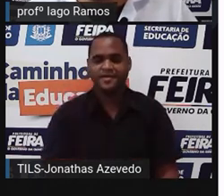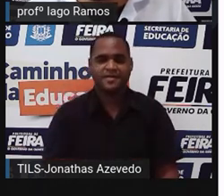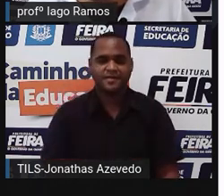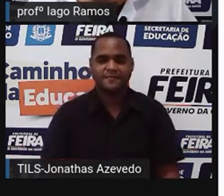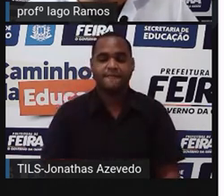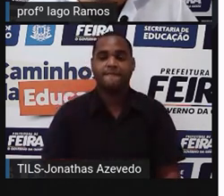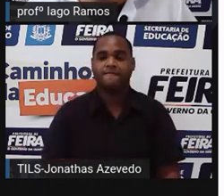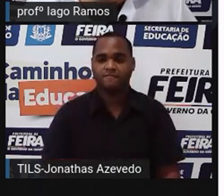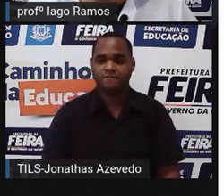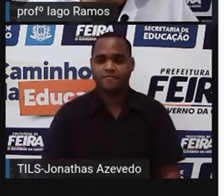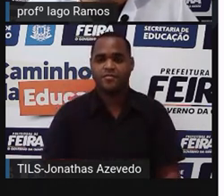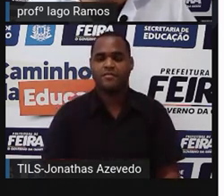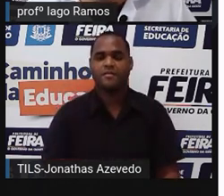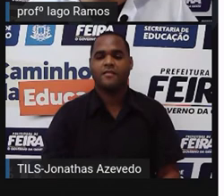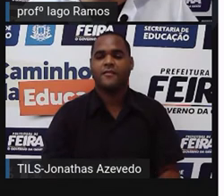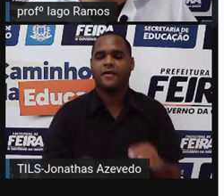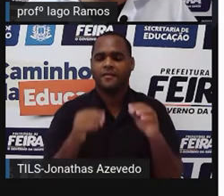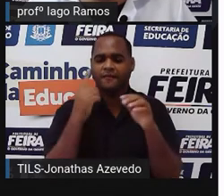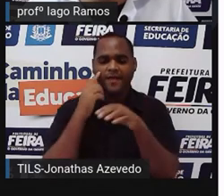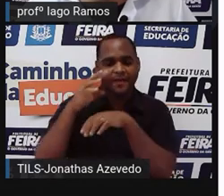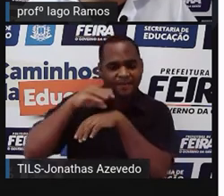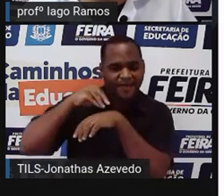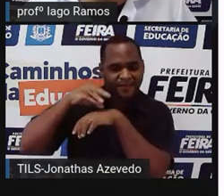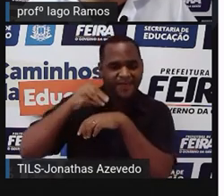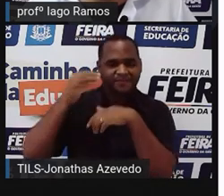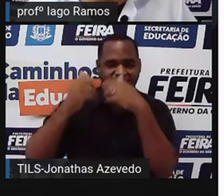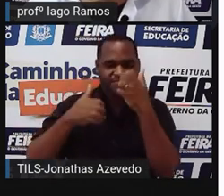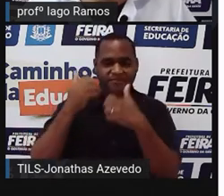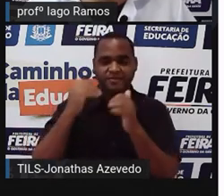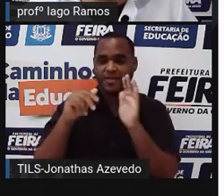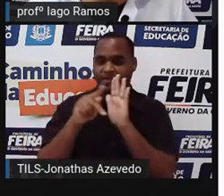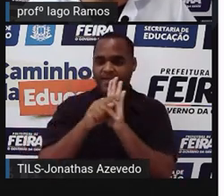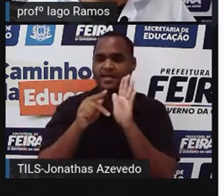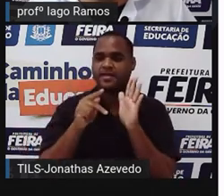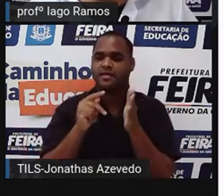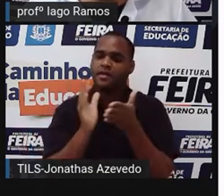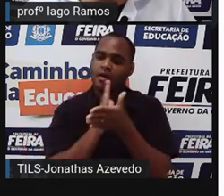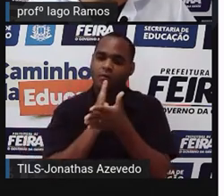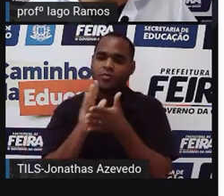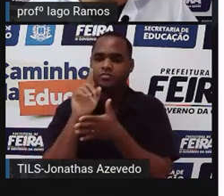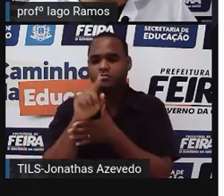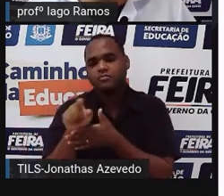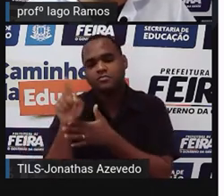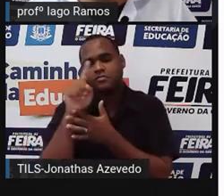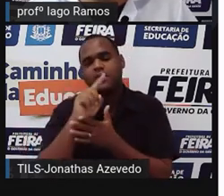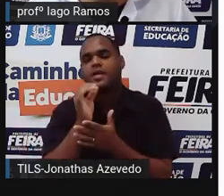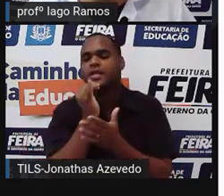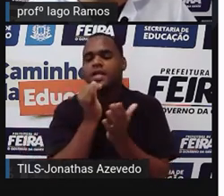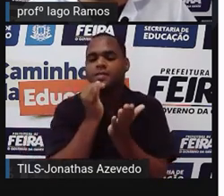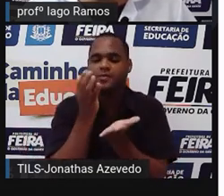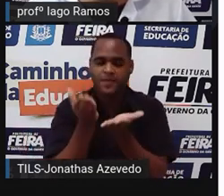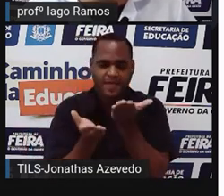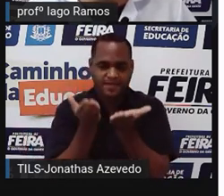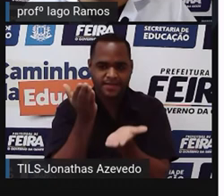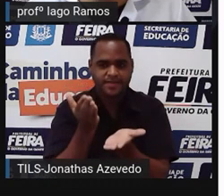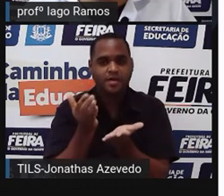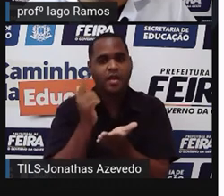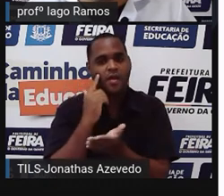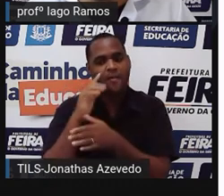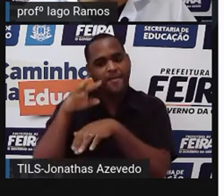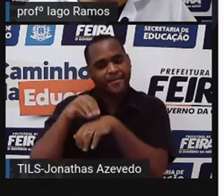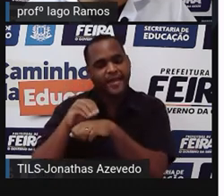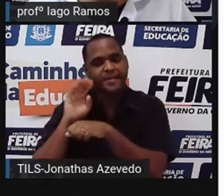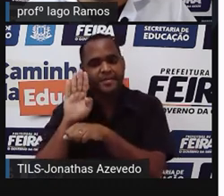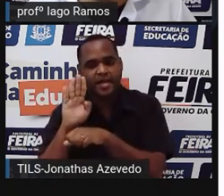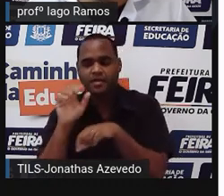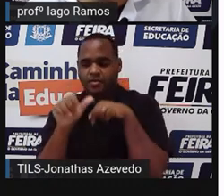Tá? Pegando essa parte que eu circulei, né? Se são proporcionais, tem uma regrinha que diz que se eu pegar esse B e